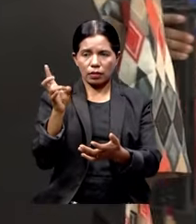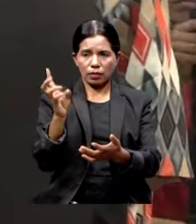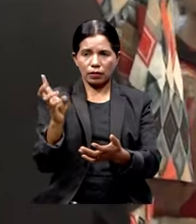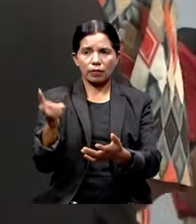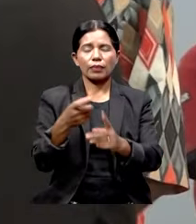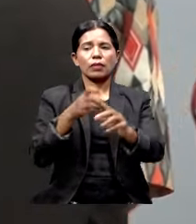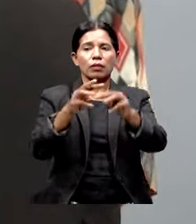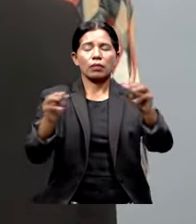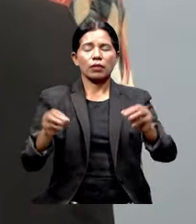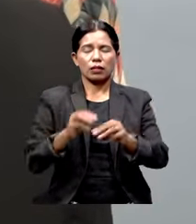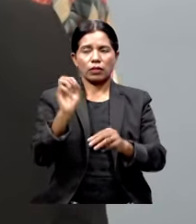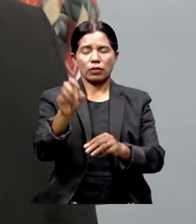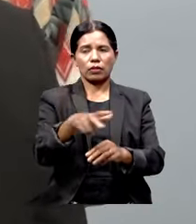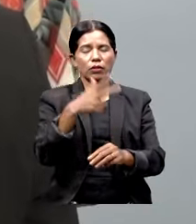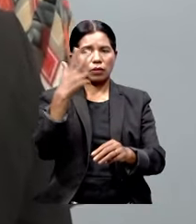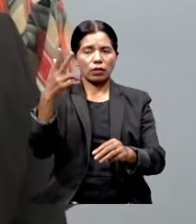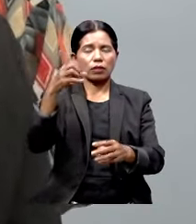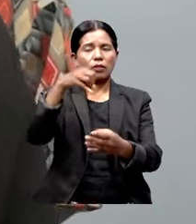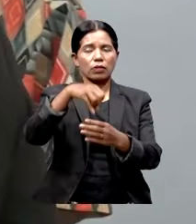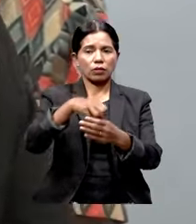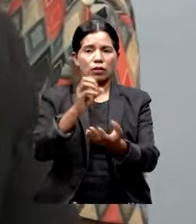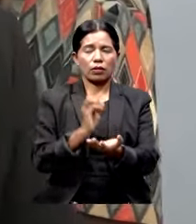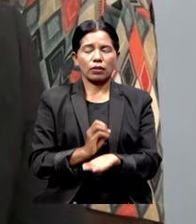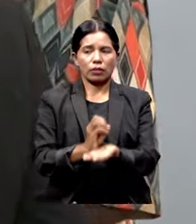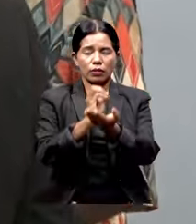compostos municípios san resintolo no região